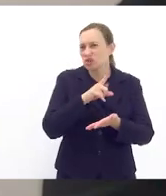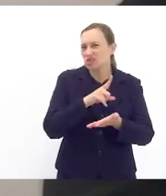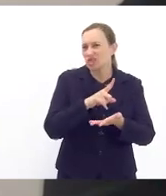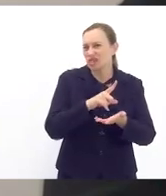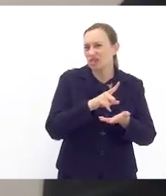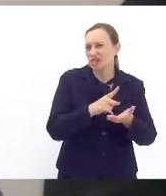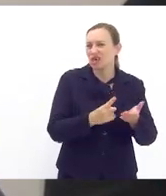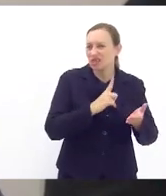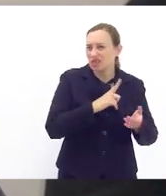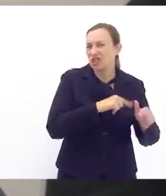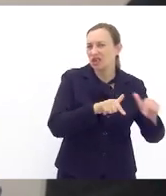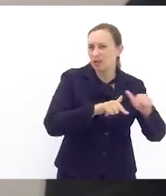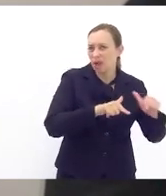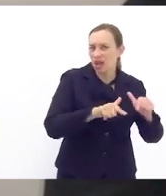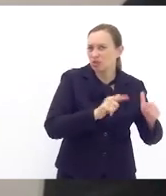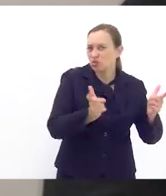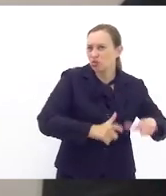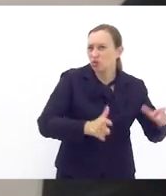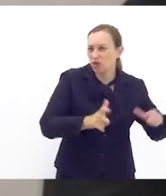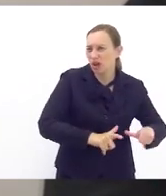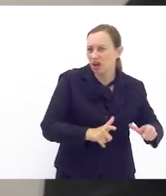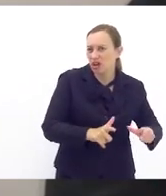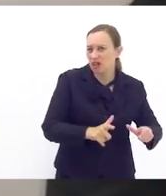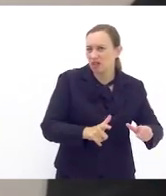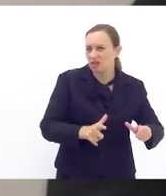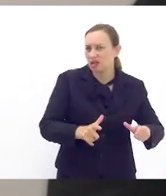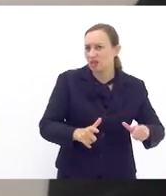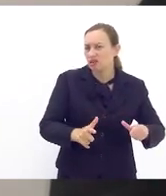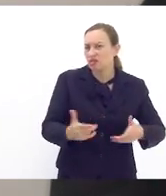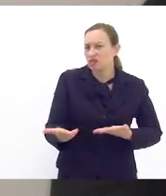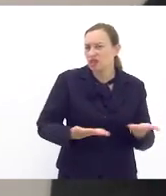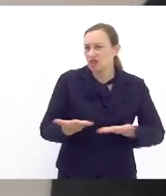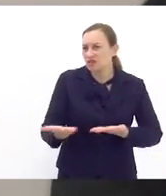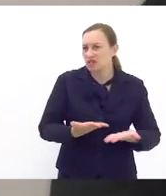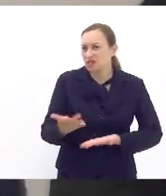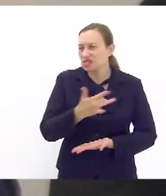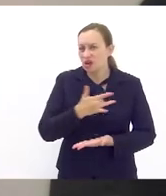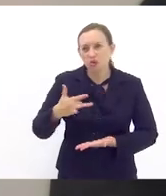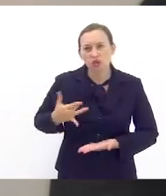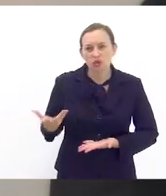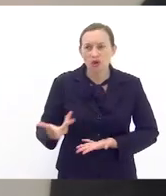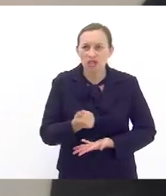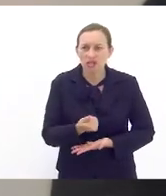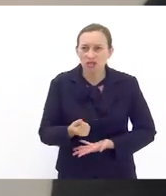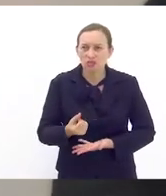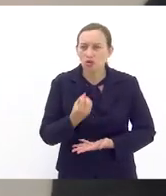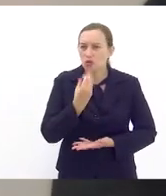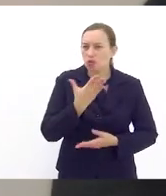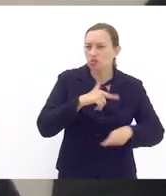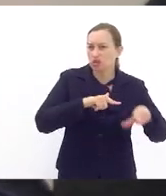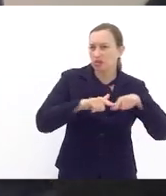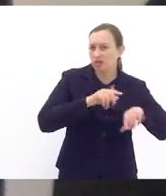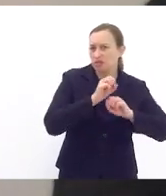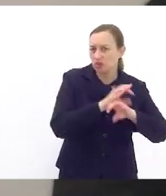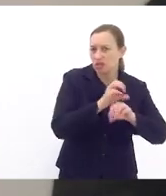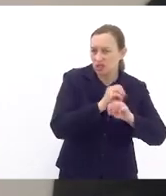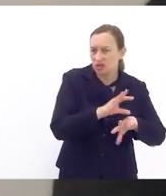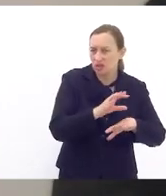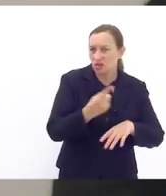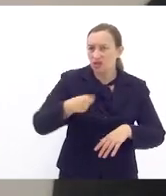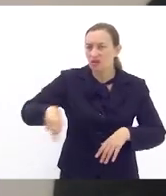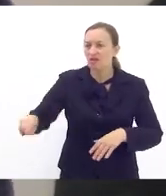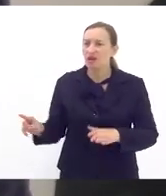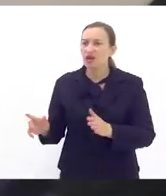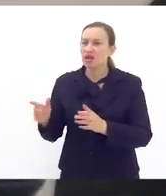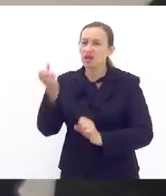você não consegue ser teu serviço de saúde você não consegue entregar o melhor educação você vai a fábrica de